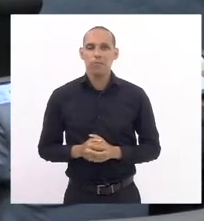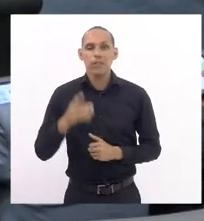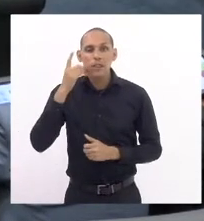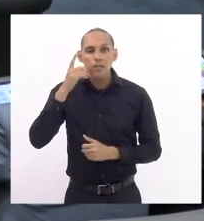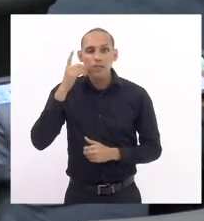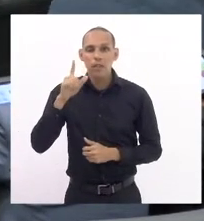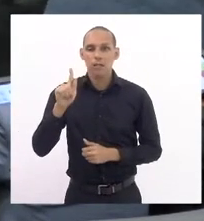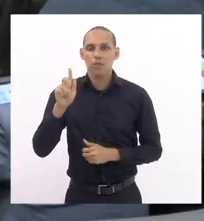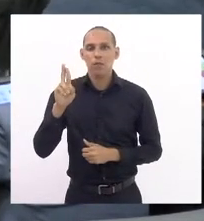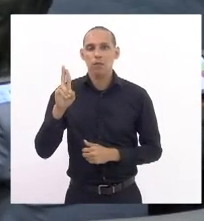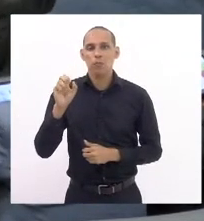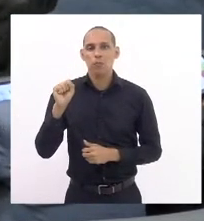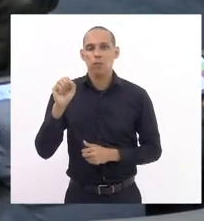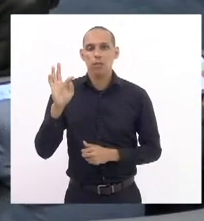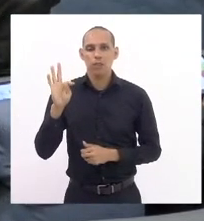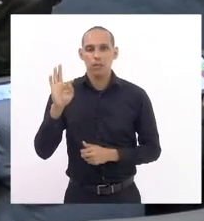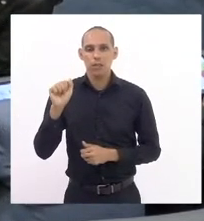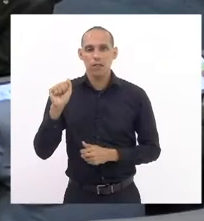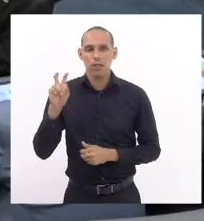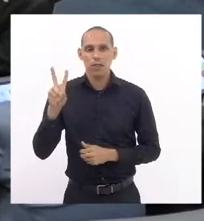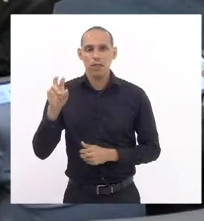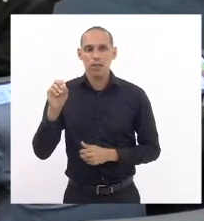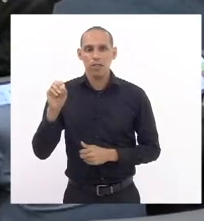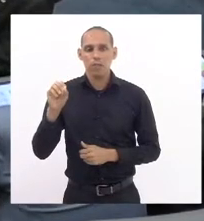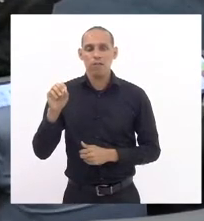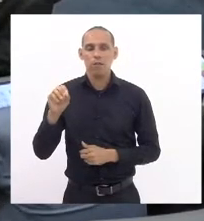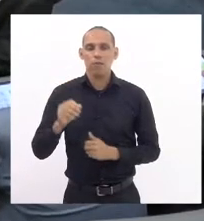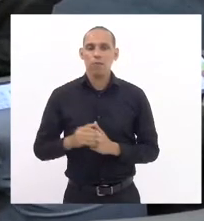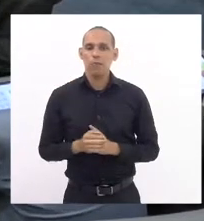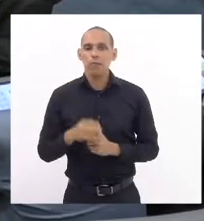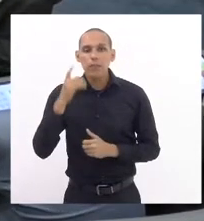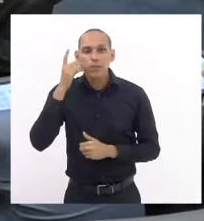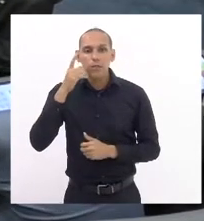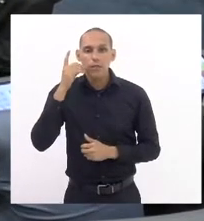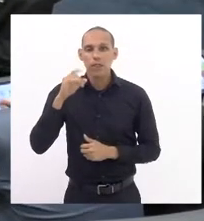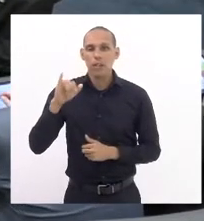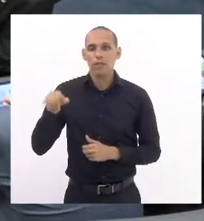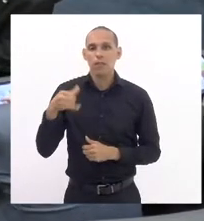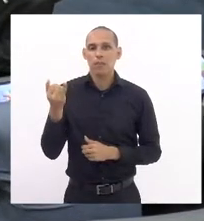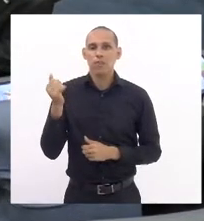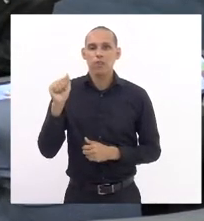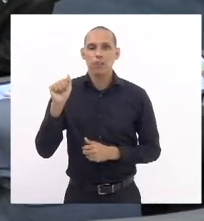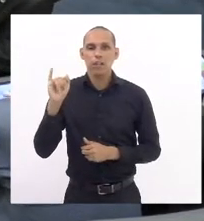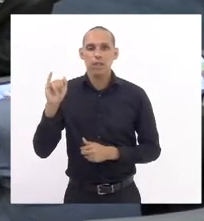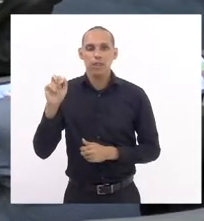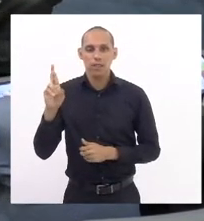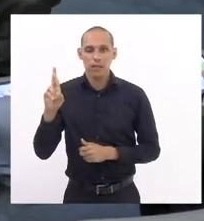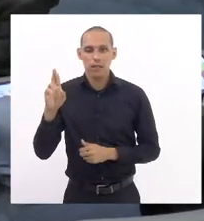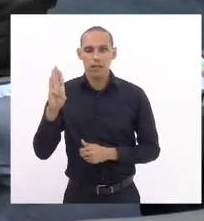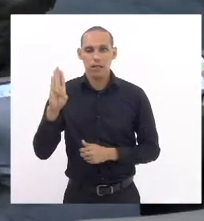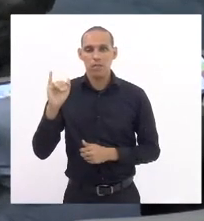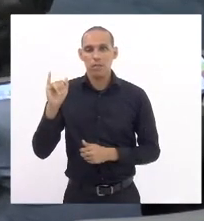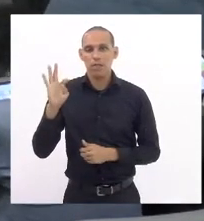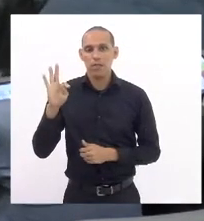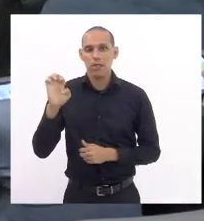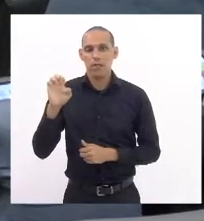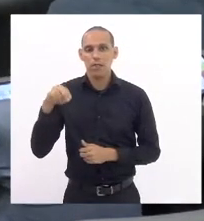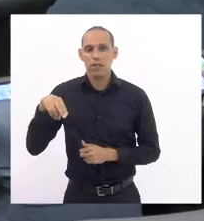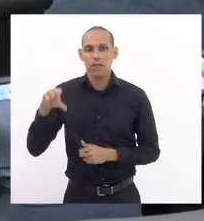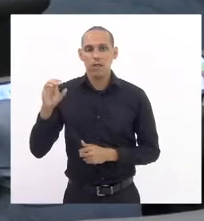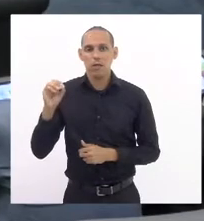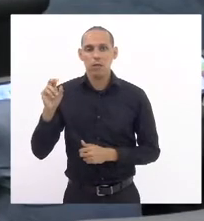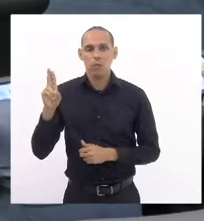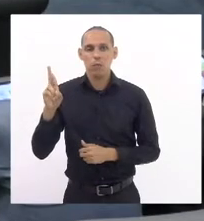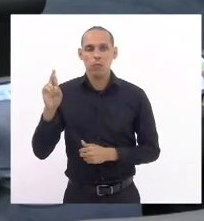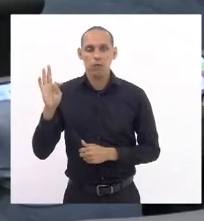deputado Gustavo Schmidt, deputado Gustavo Schmidt, deputado Jair Bittencourt, deputado Jair